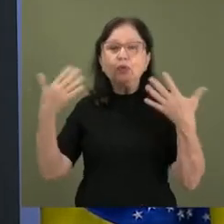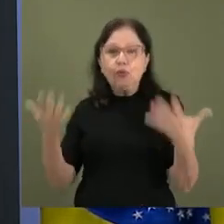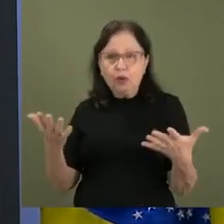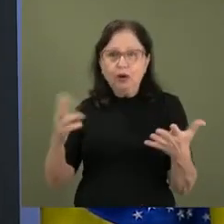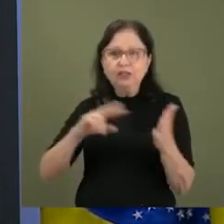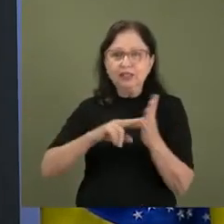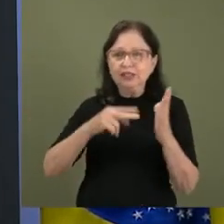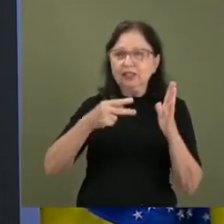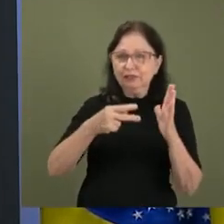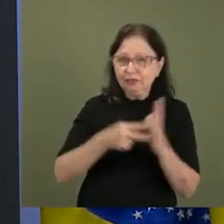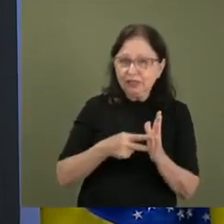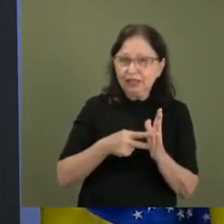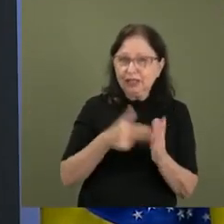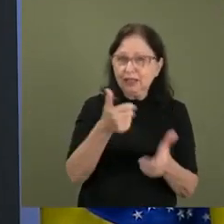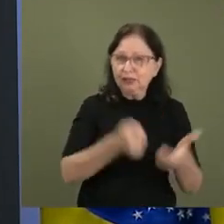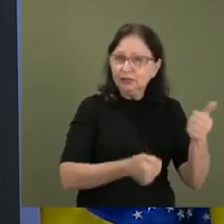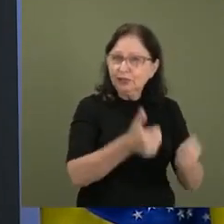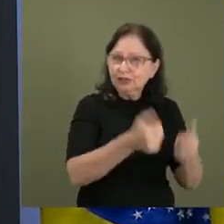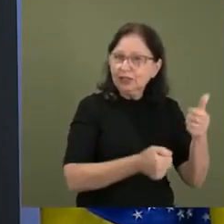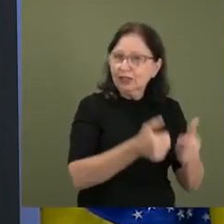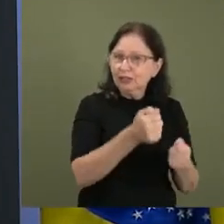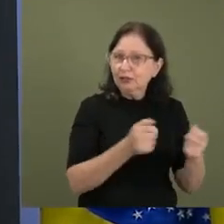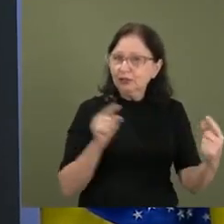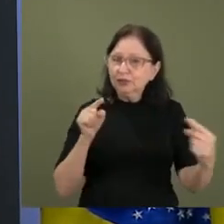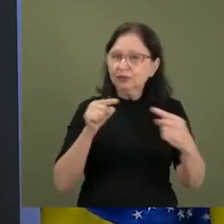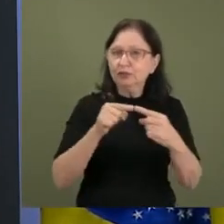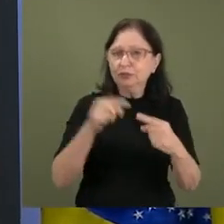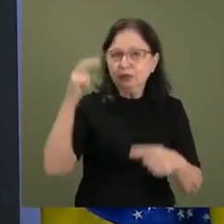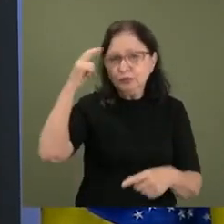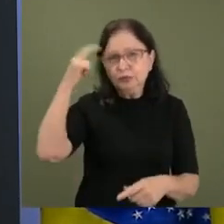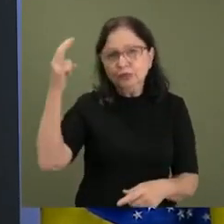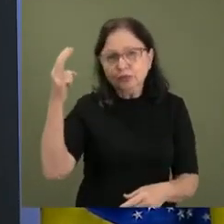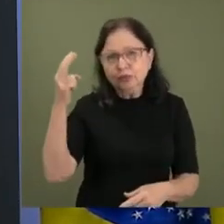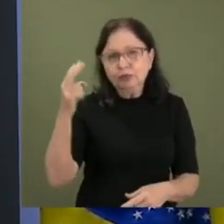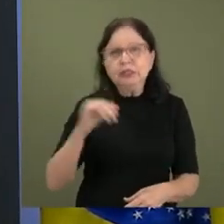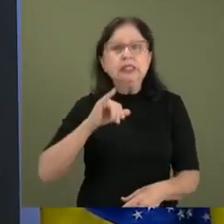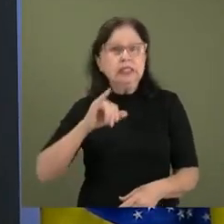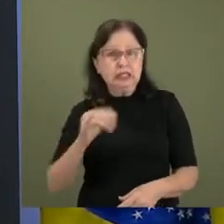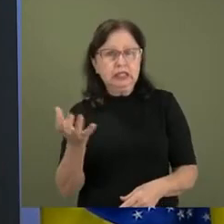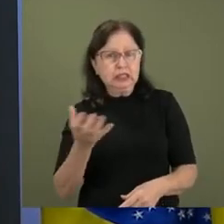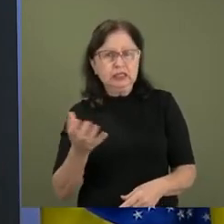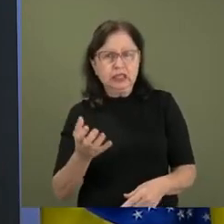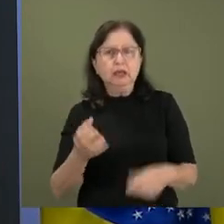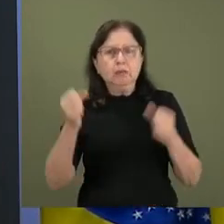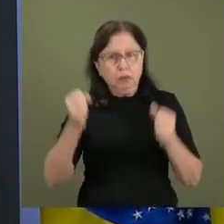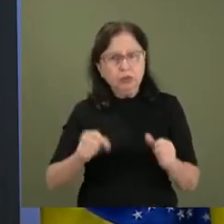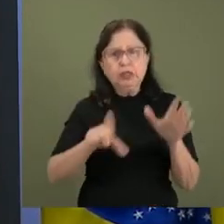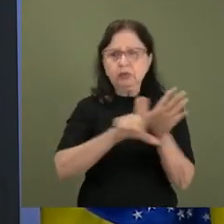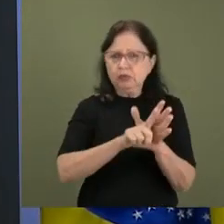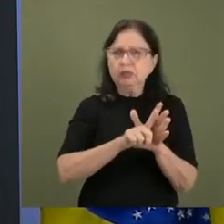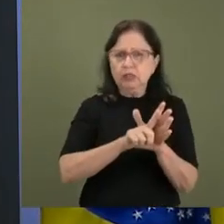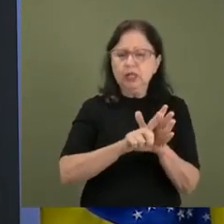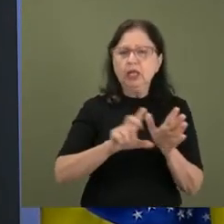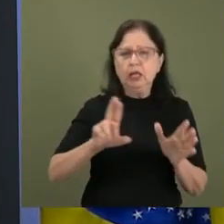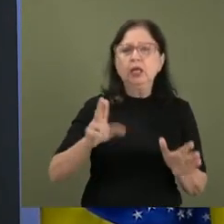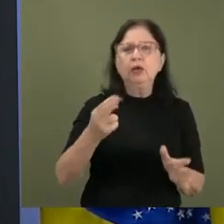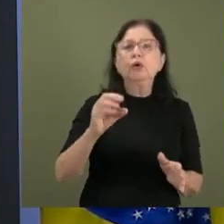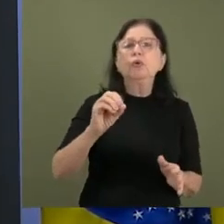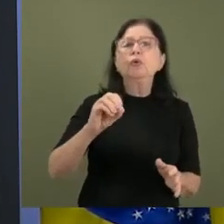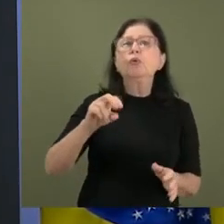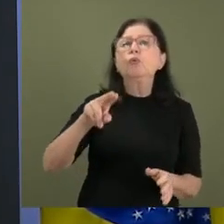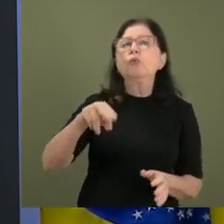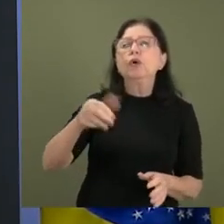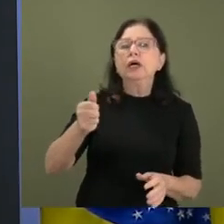quisessemos não vou fazemos mas se quisessemos já teríamos acesso hoje a ciência e tecnologia e inovação já tem